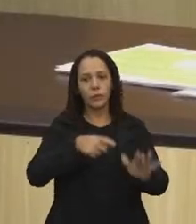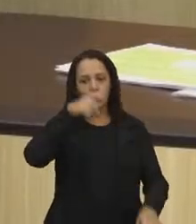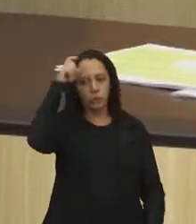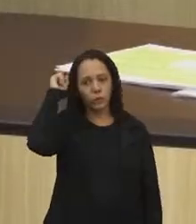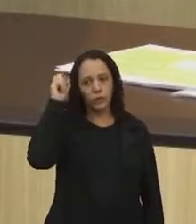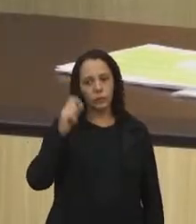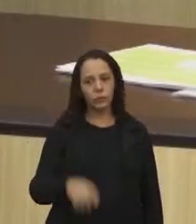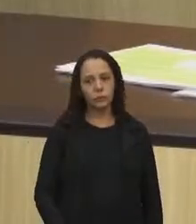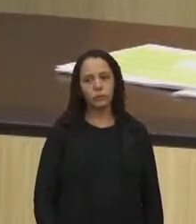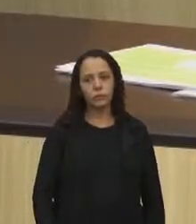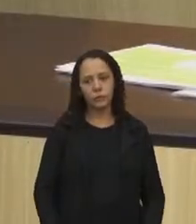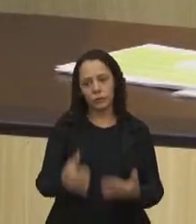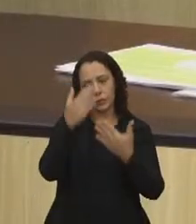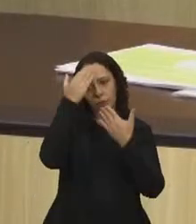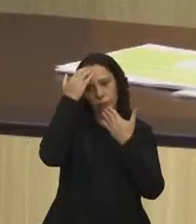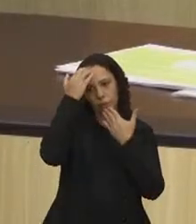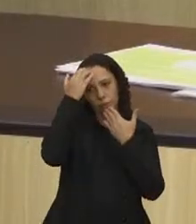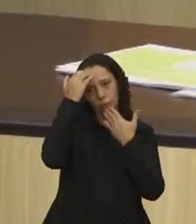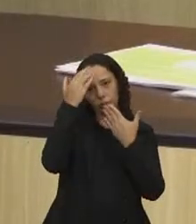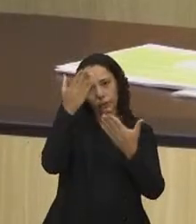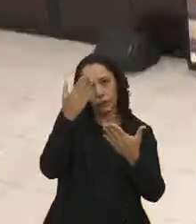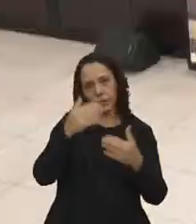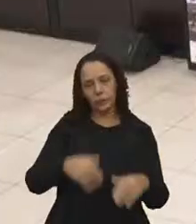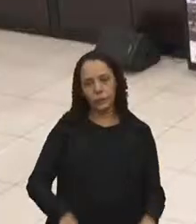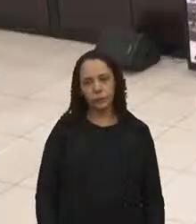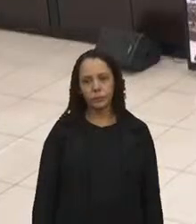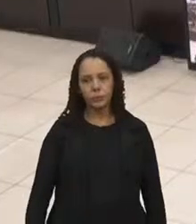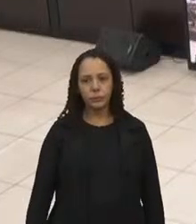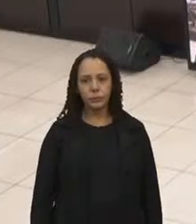Não? Tem mais uma?